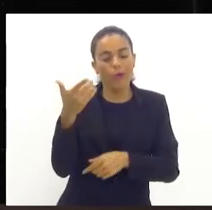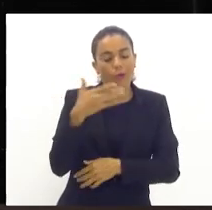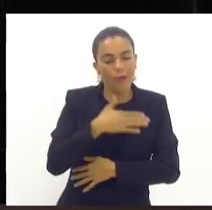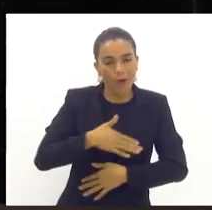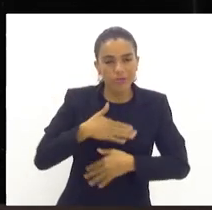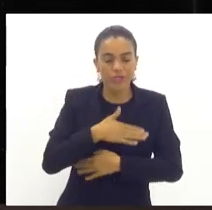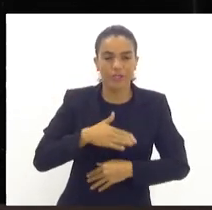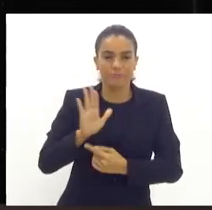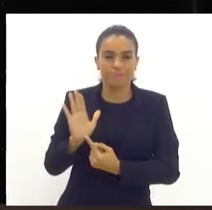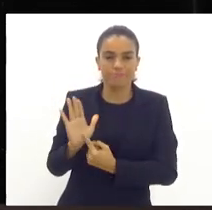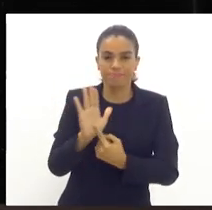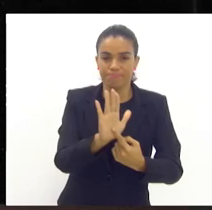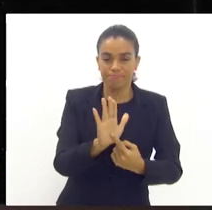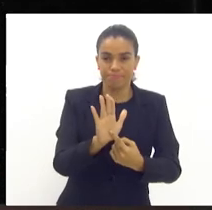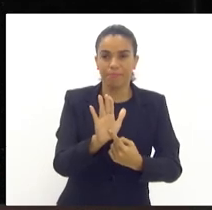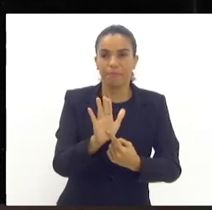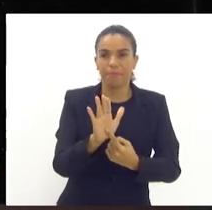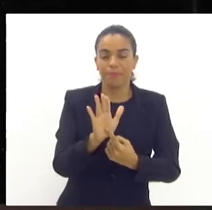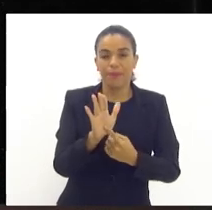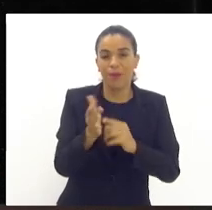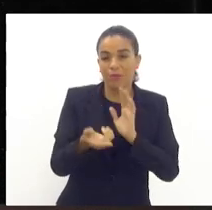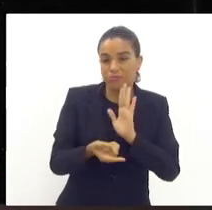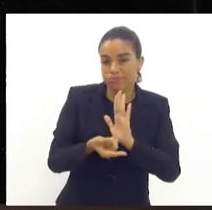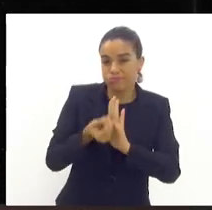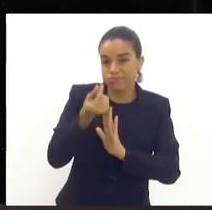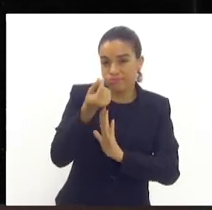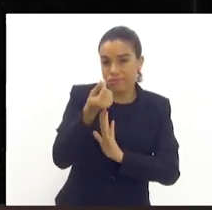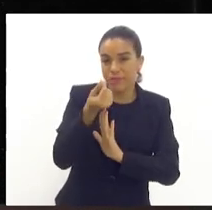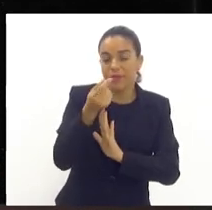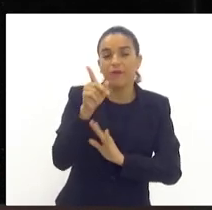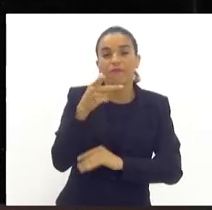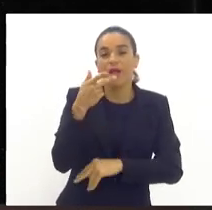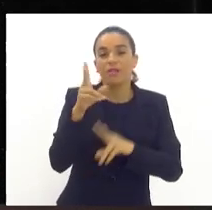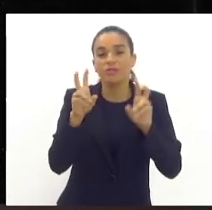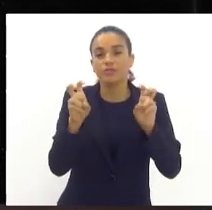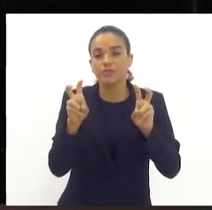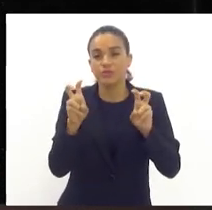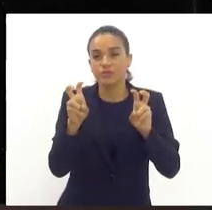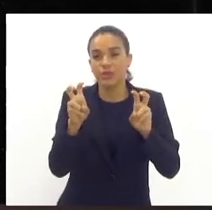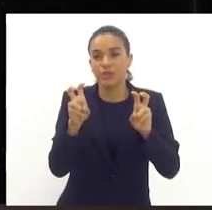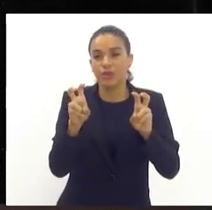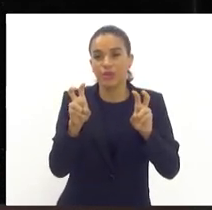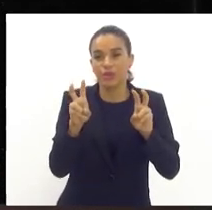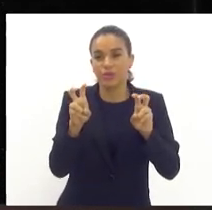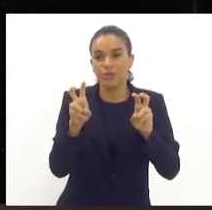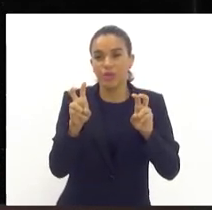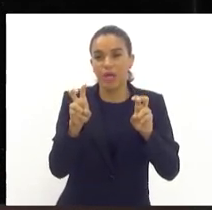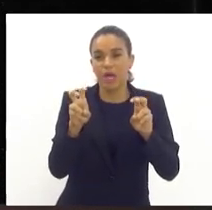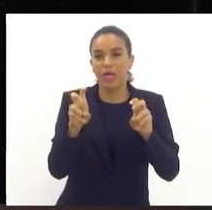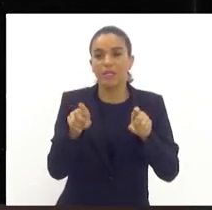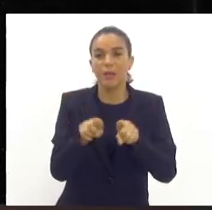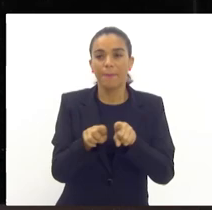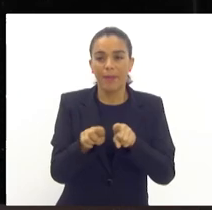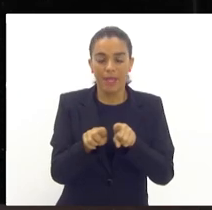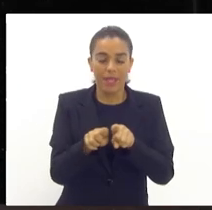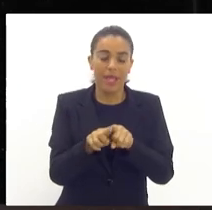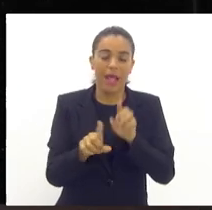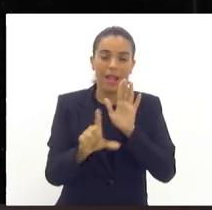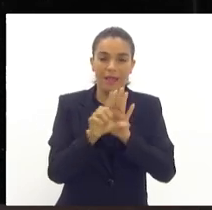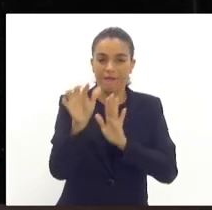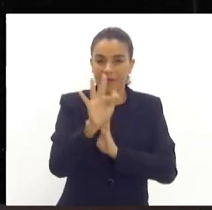que as infrações ao disposto nesse artigo exigirão um infrator, além das sanções denominadas na Lei